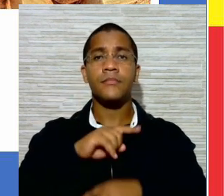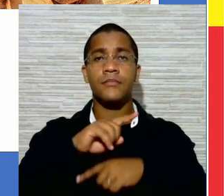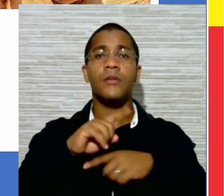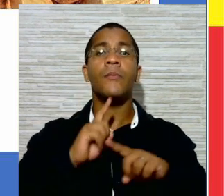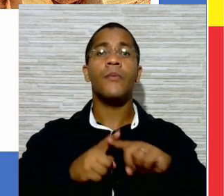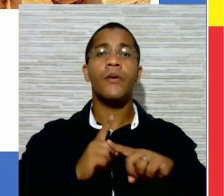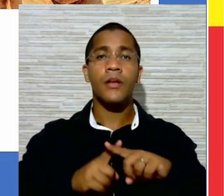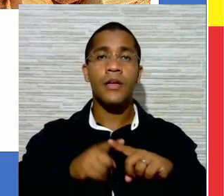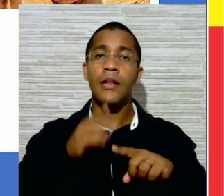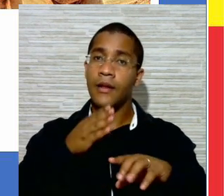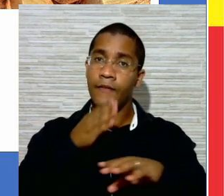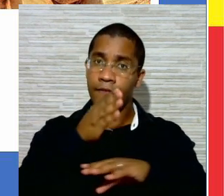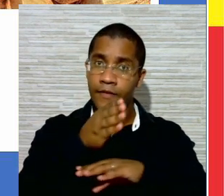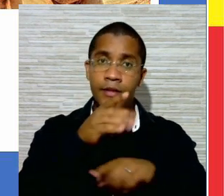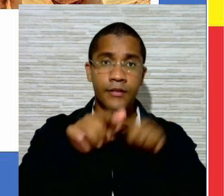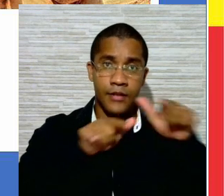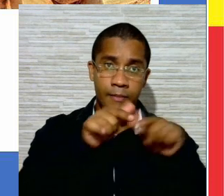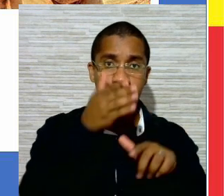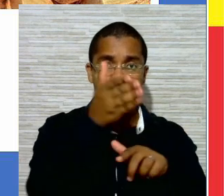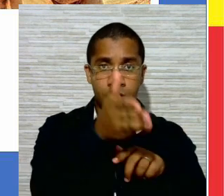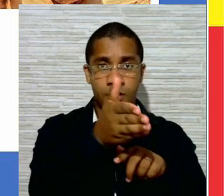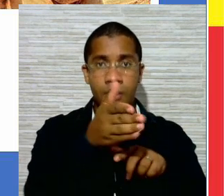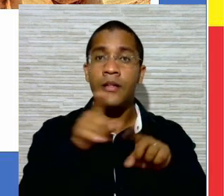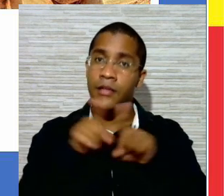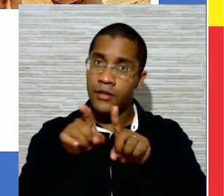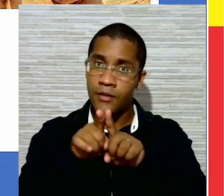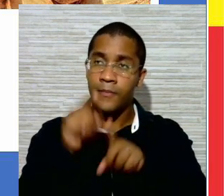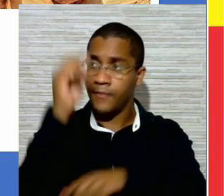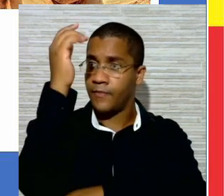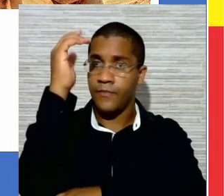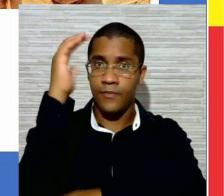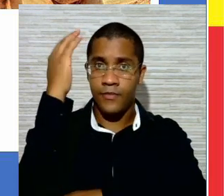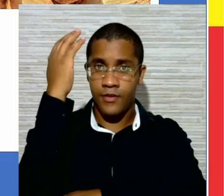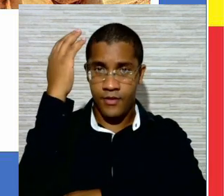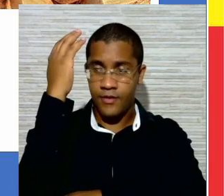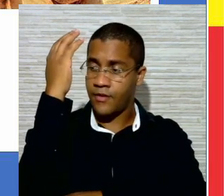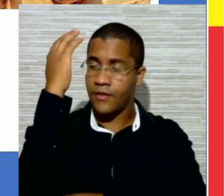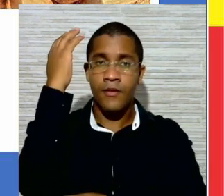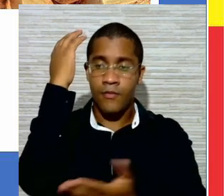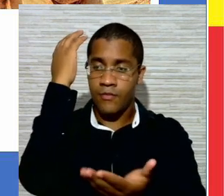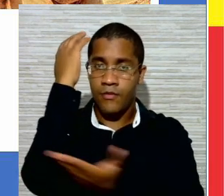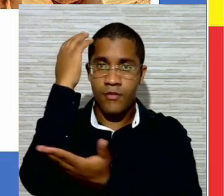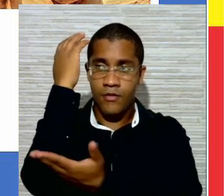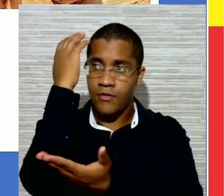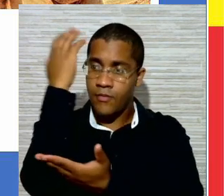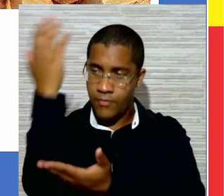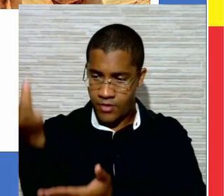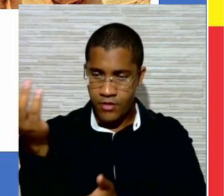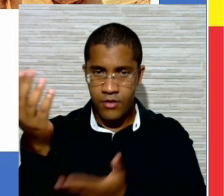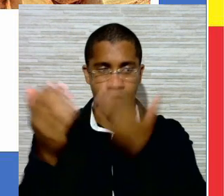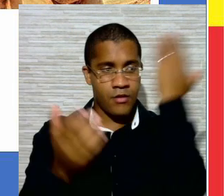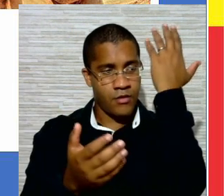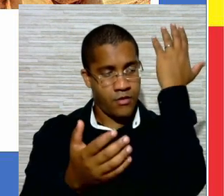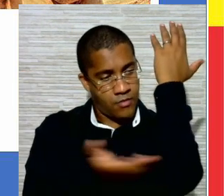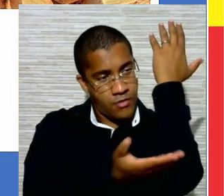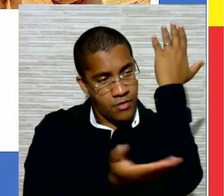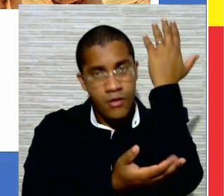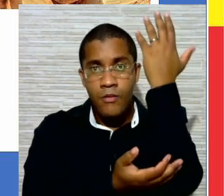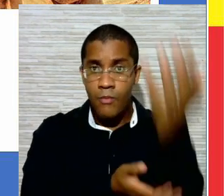receber salário por conta dessa extração, ok? Mesma coisa vai ser na questão da madeira, né? Vai também existir pessoas